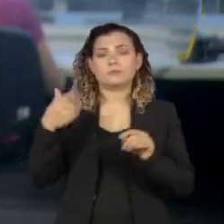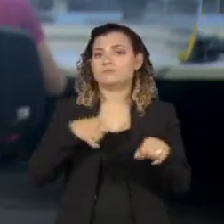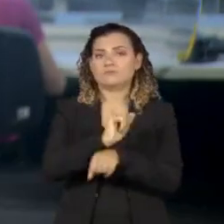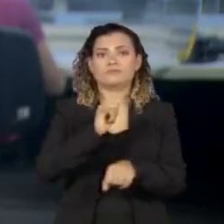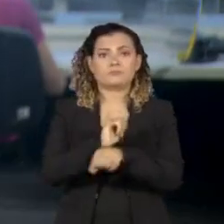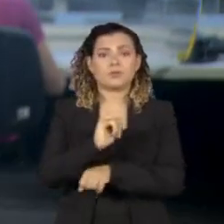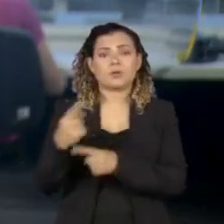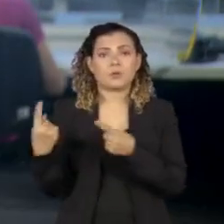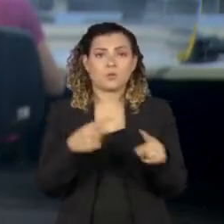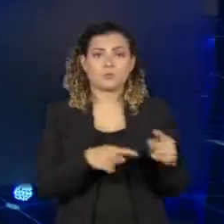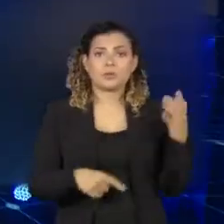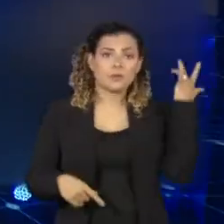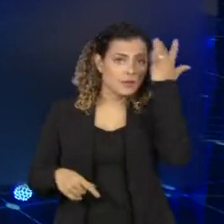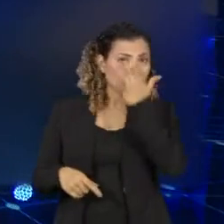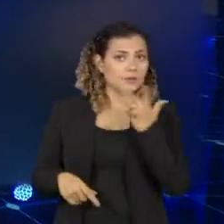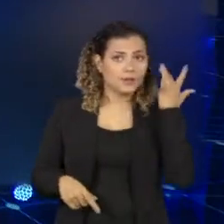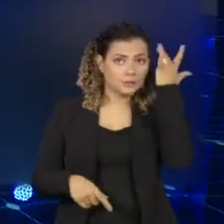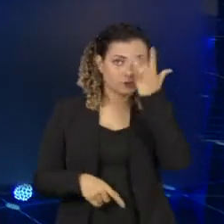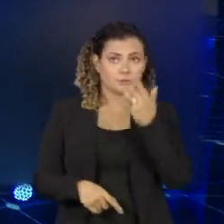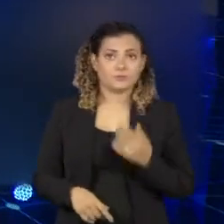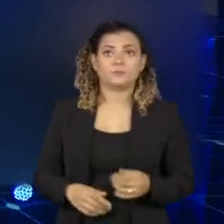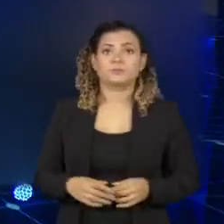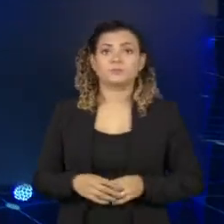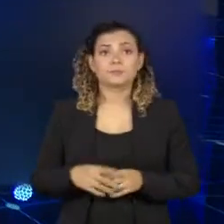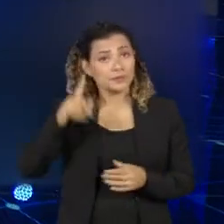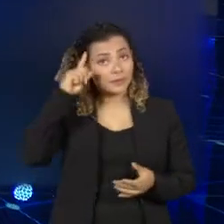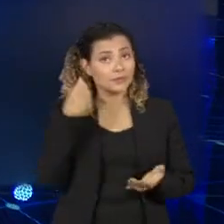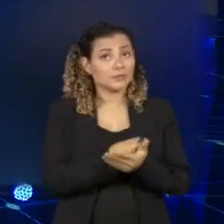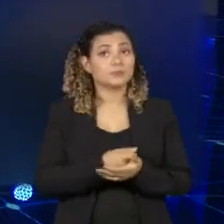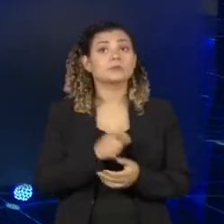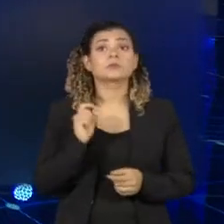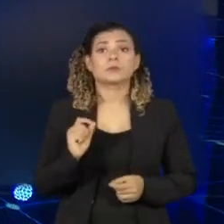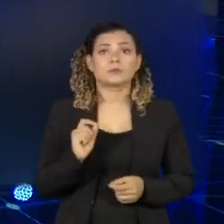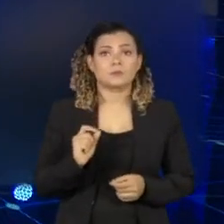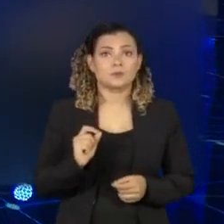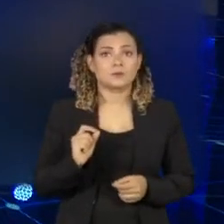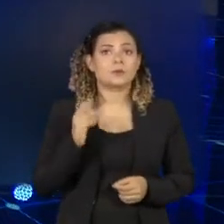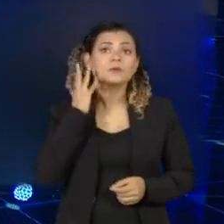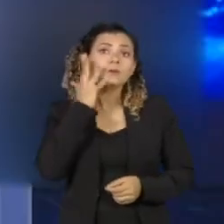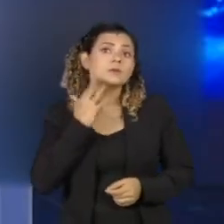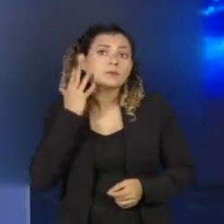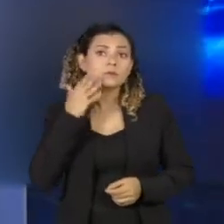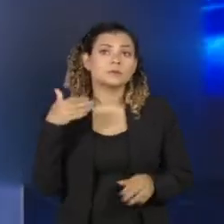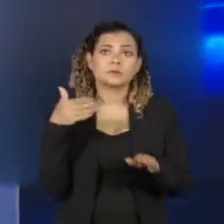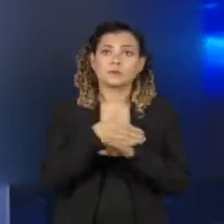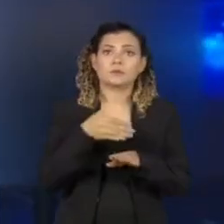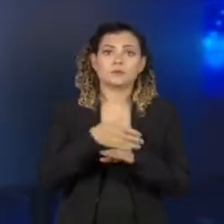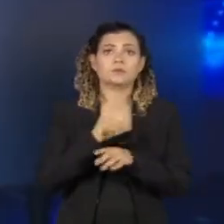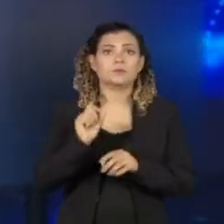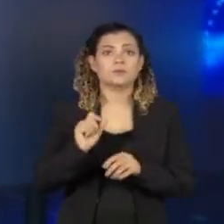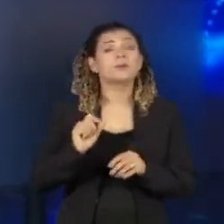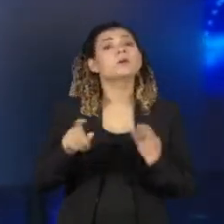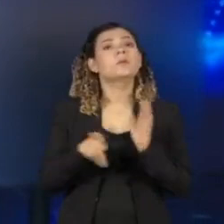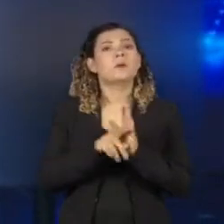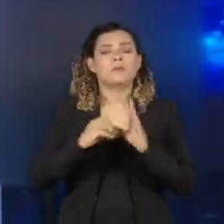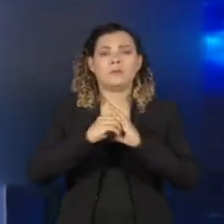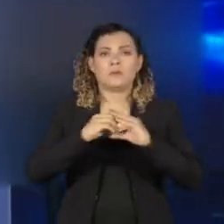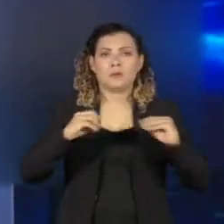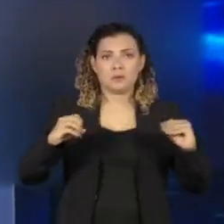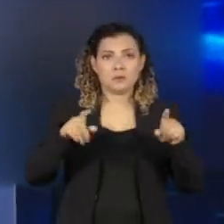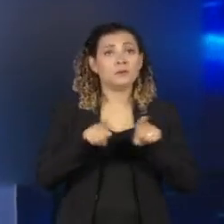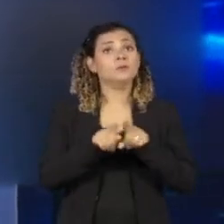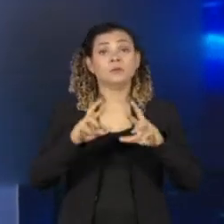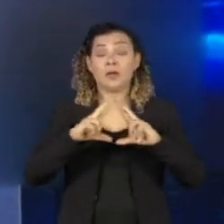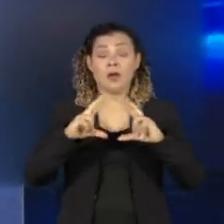Fernando Haddad do PT com a decisão Tarcísio de Freitas não estará presente nos debates da TV Record do promovido pelo